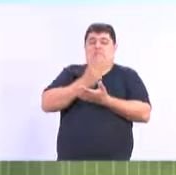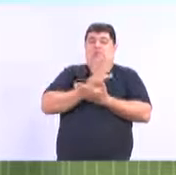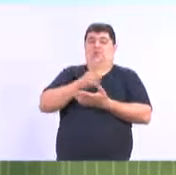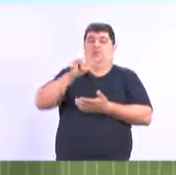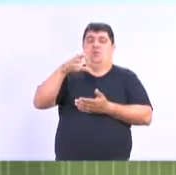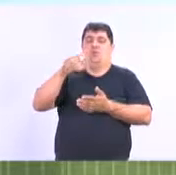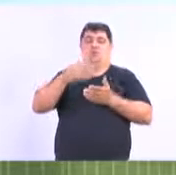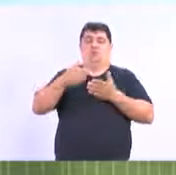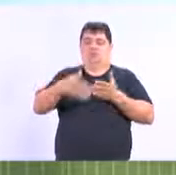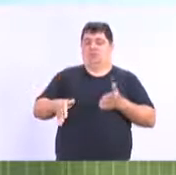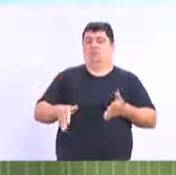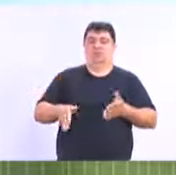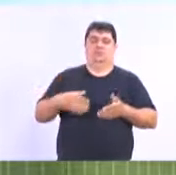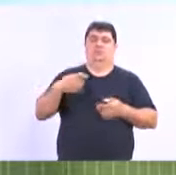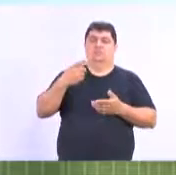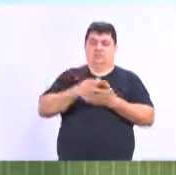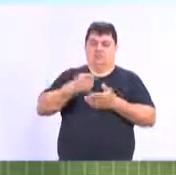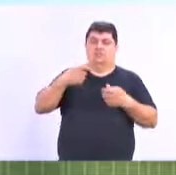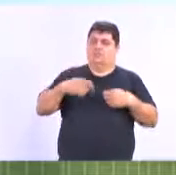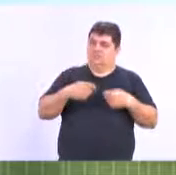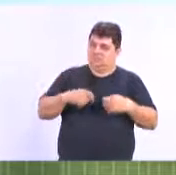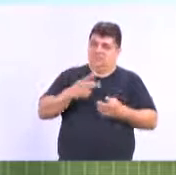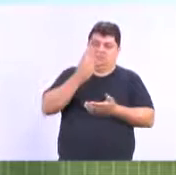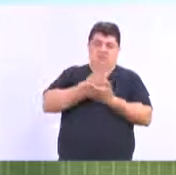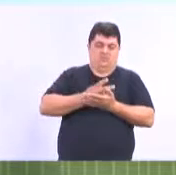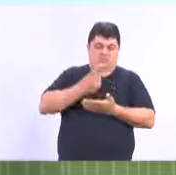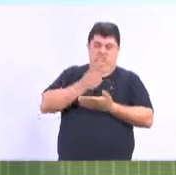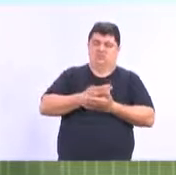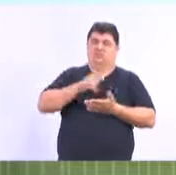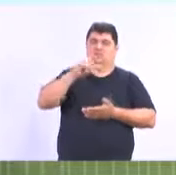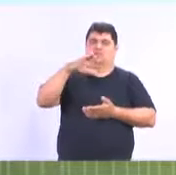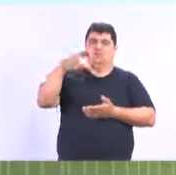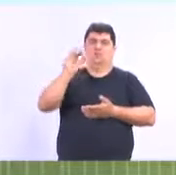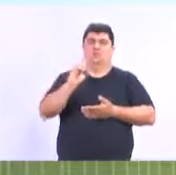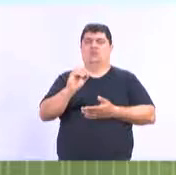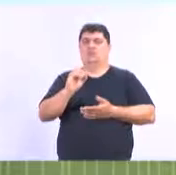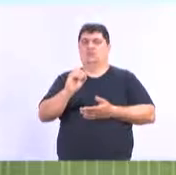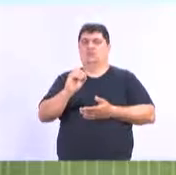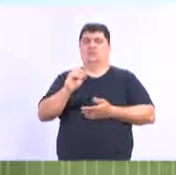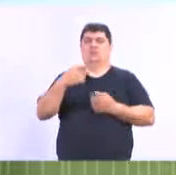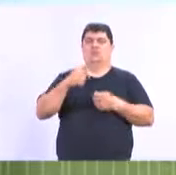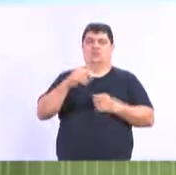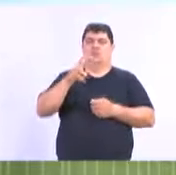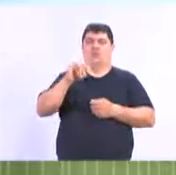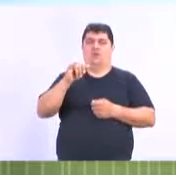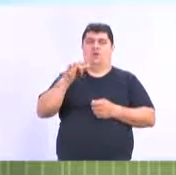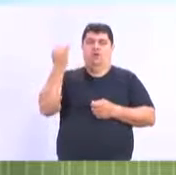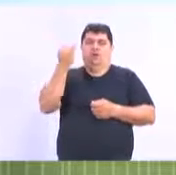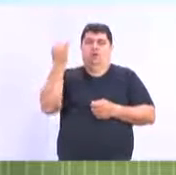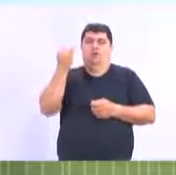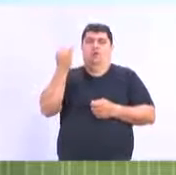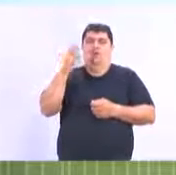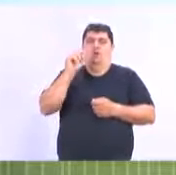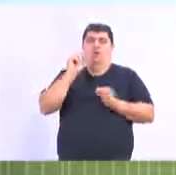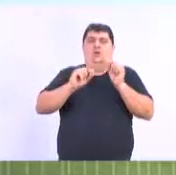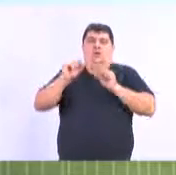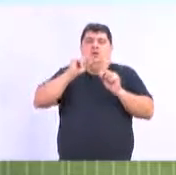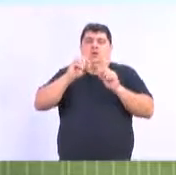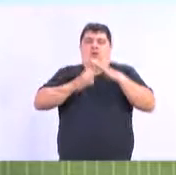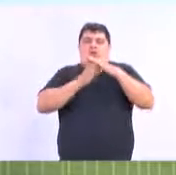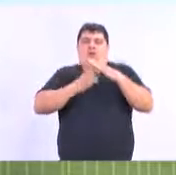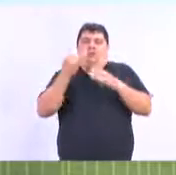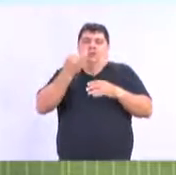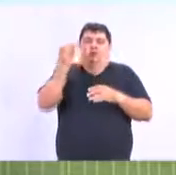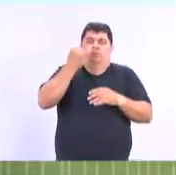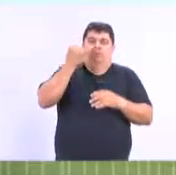assim, essa decisão da demonstração do resultado do exercício vai influenciar diretamente na qualidade da empresa e até de todos os